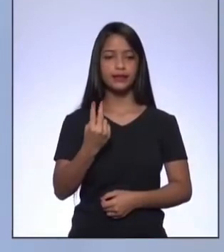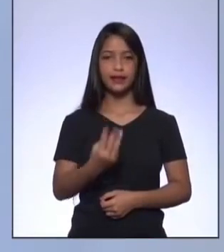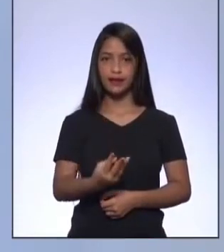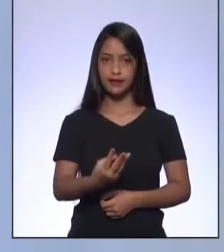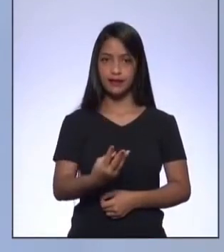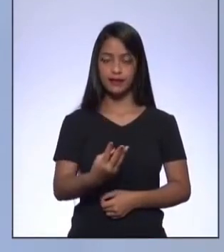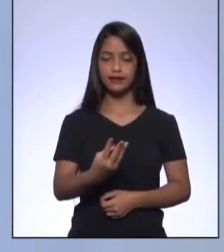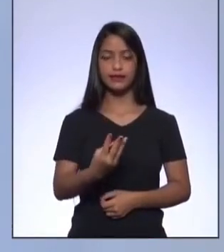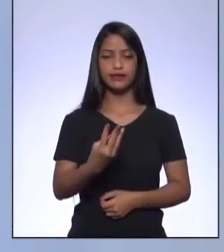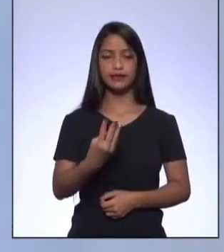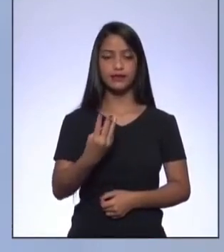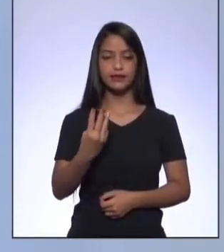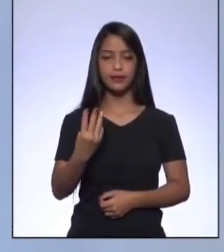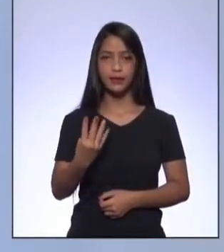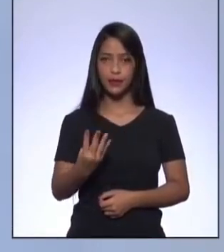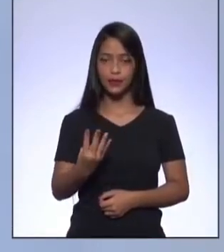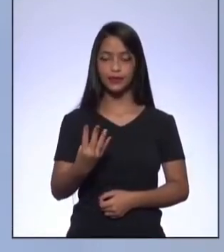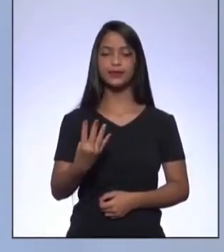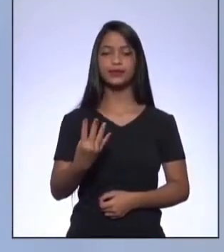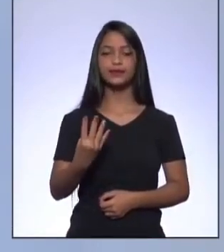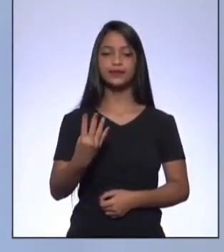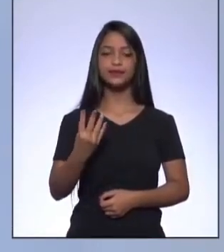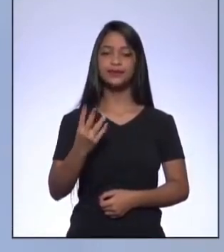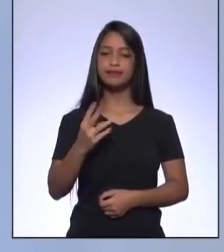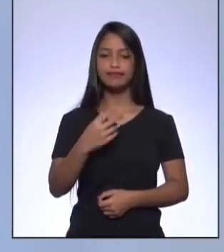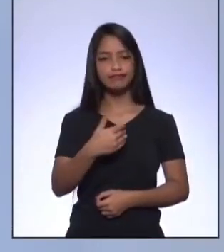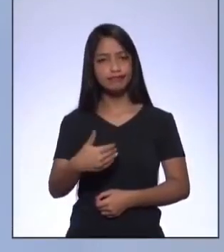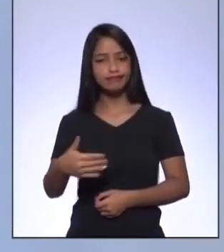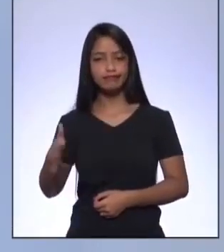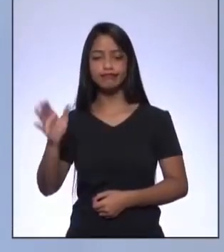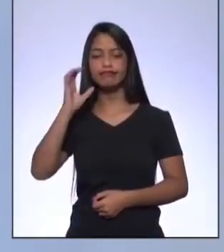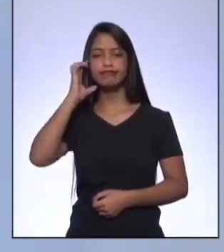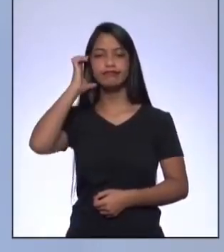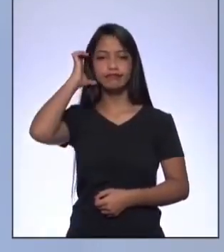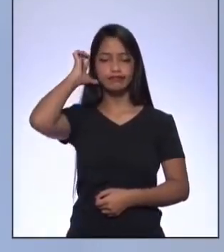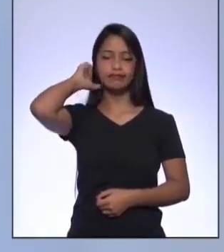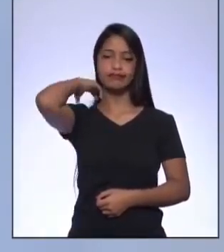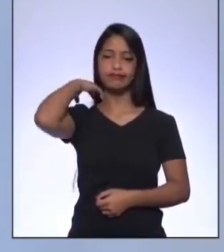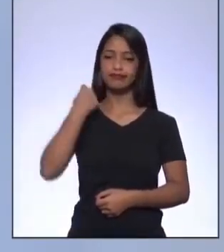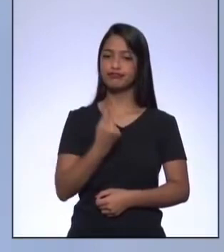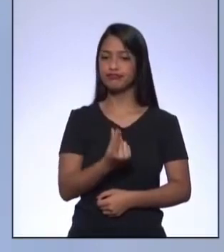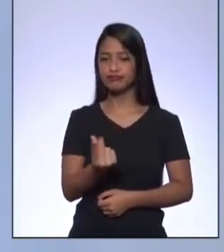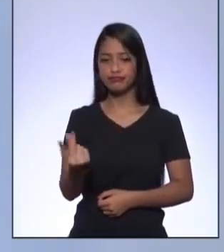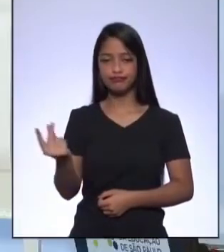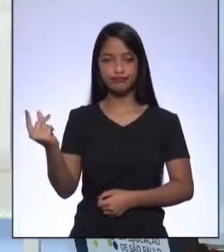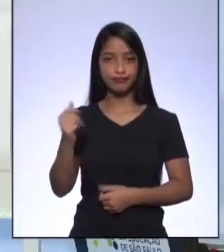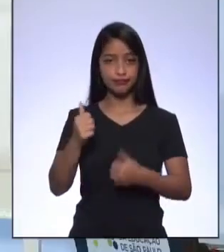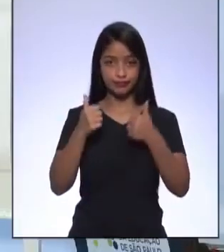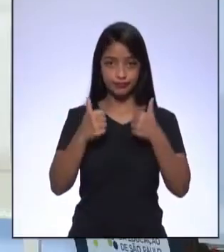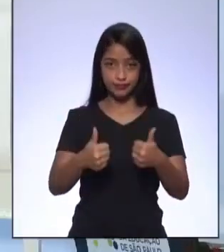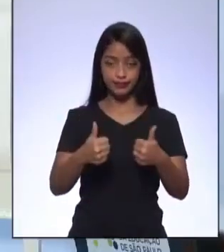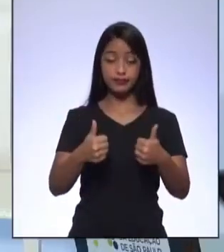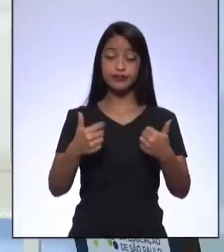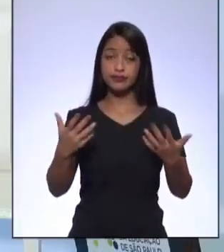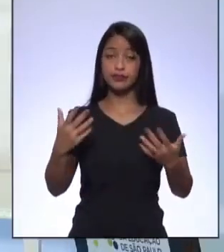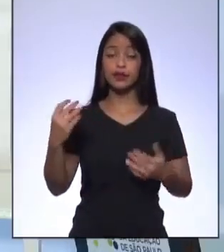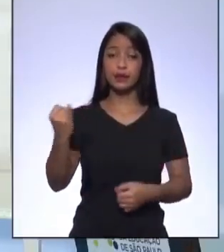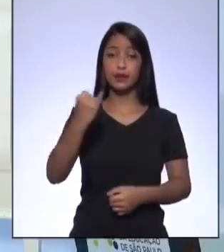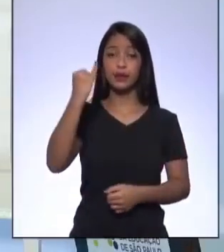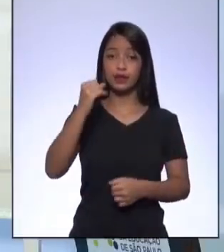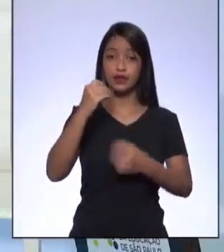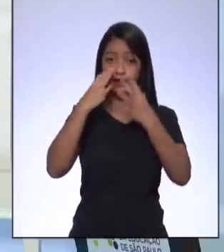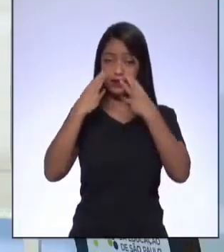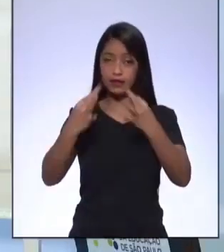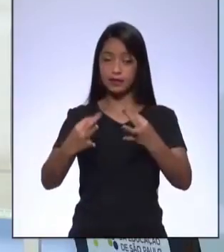número 3, o número 4, e vai para onde? E vai para o infinito. Tudo bem? Então é importante, isso